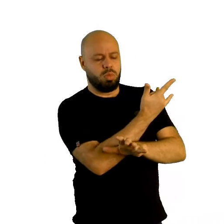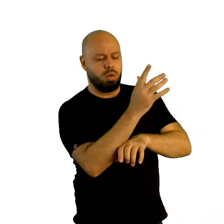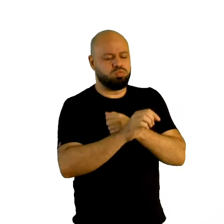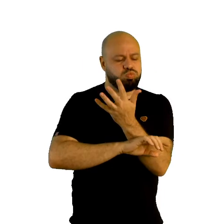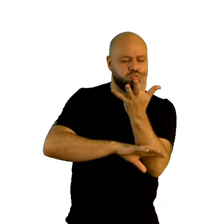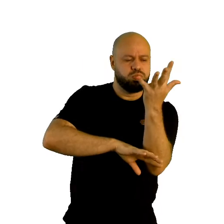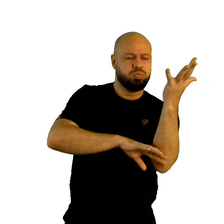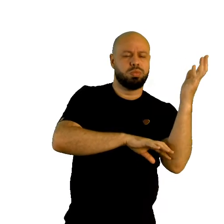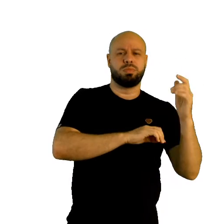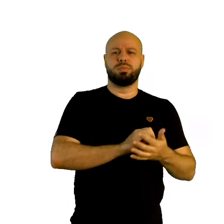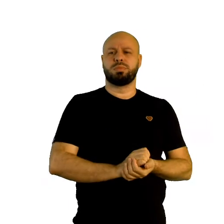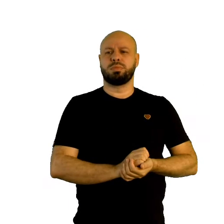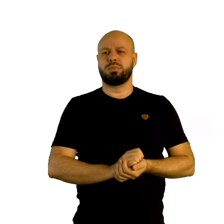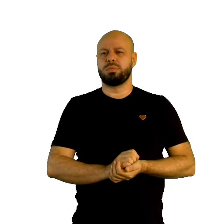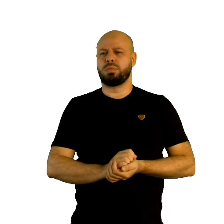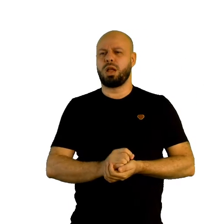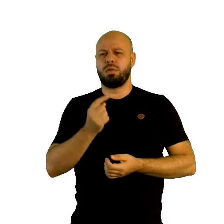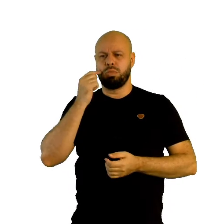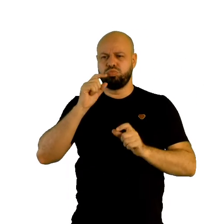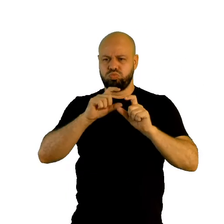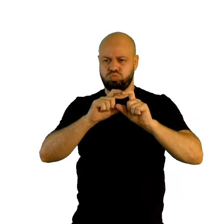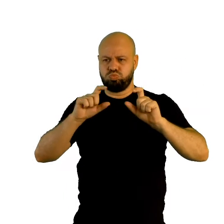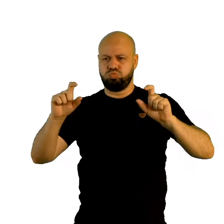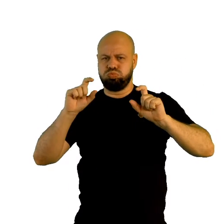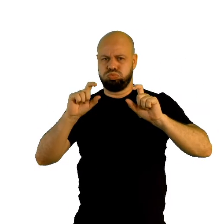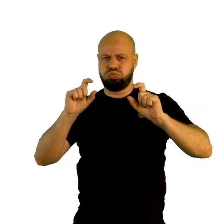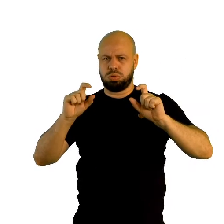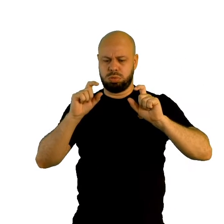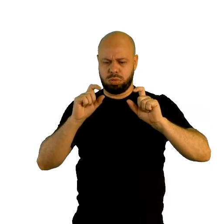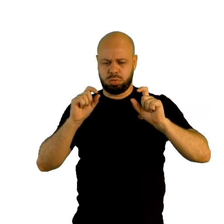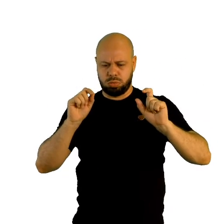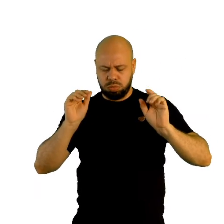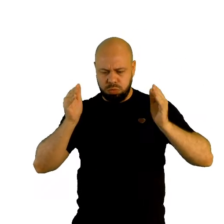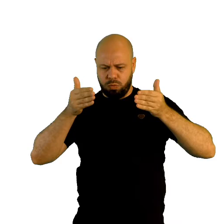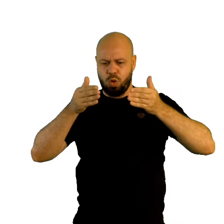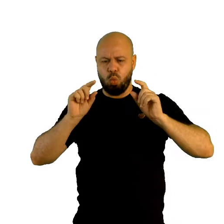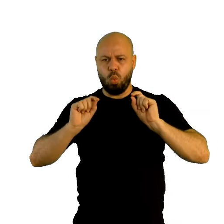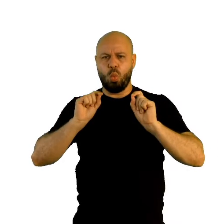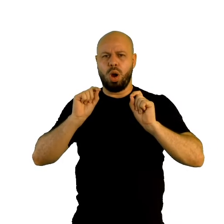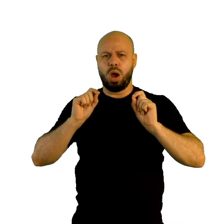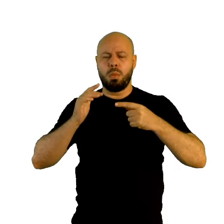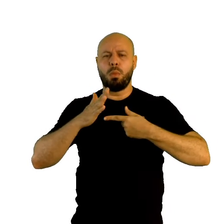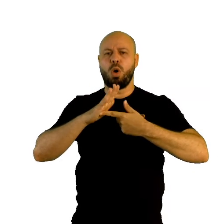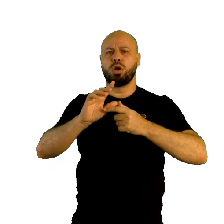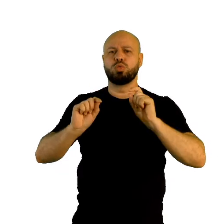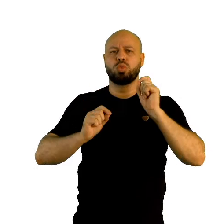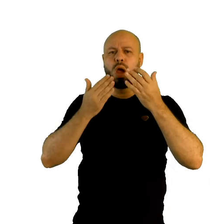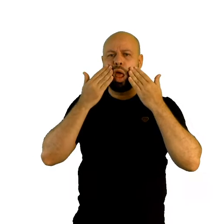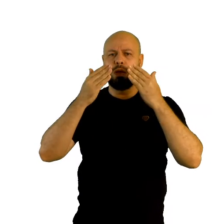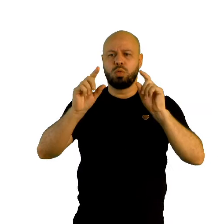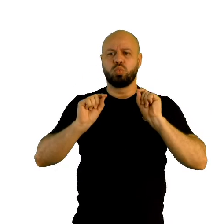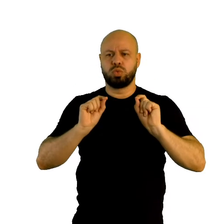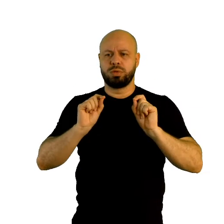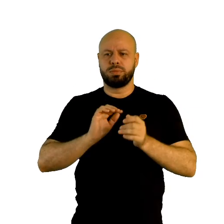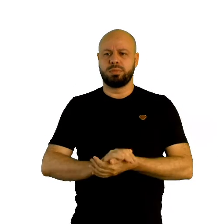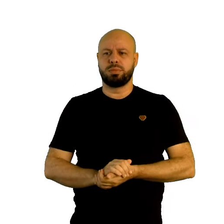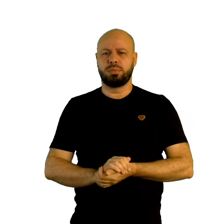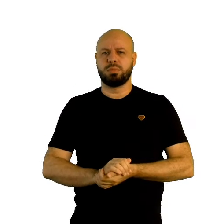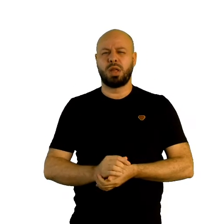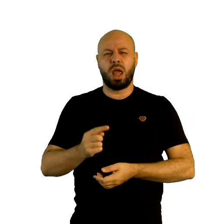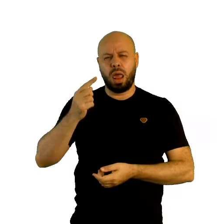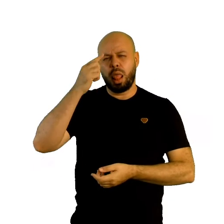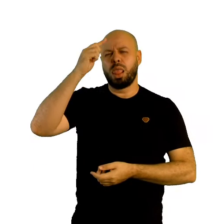A expressão destacada expressa a ideia de que, no meio do campo, qual é a